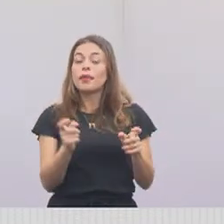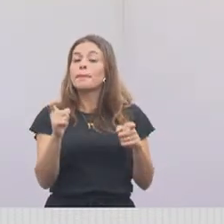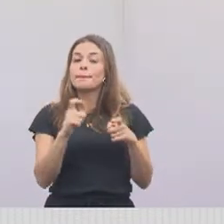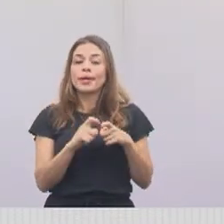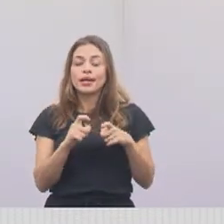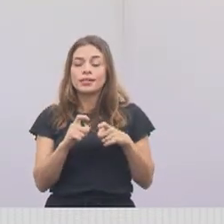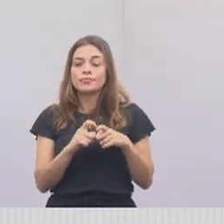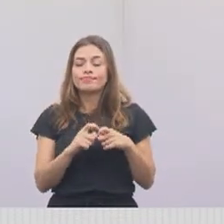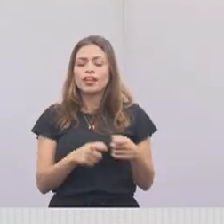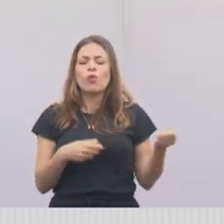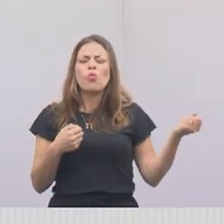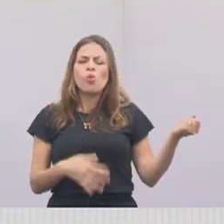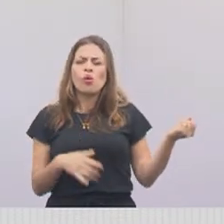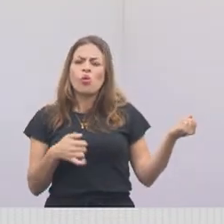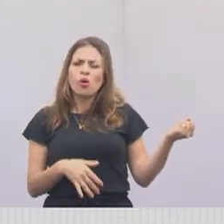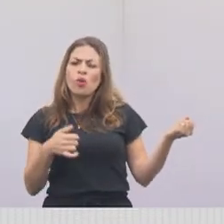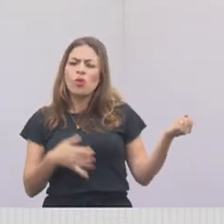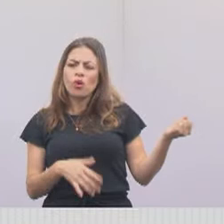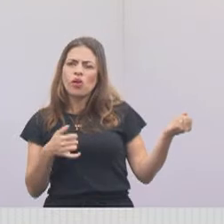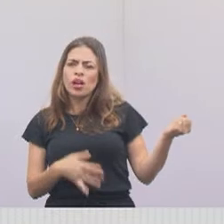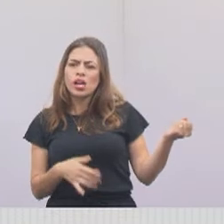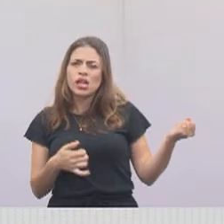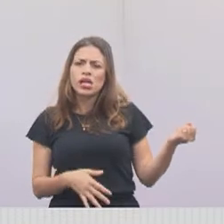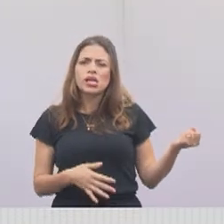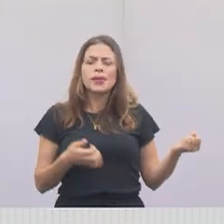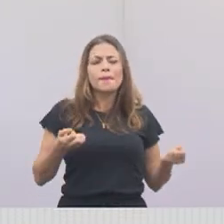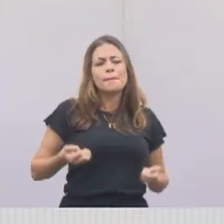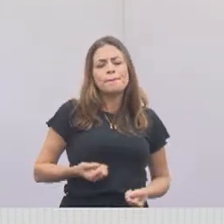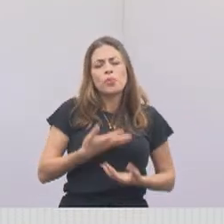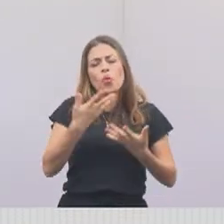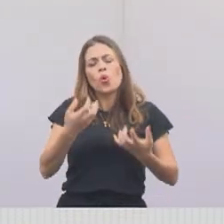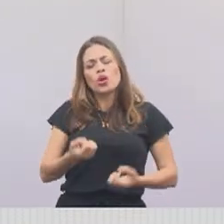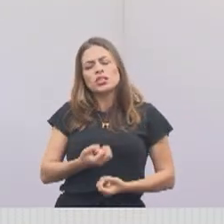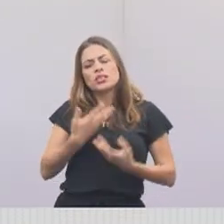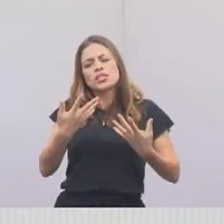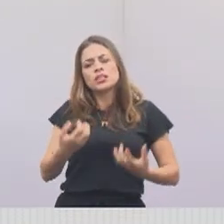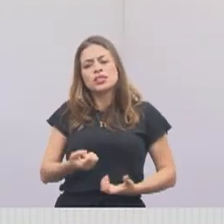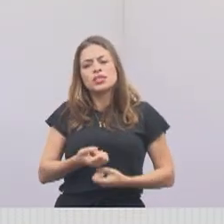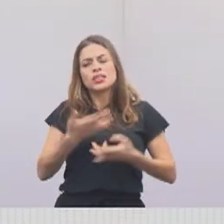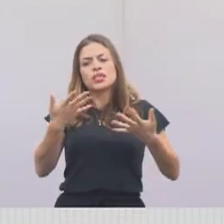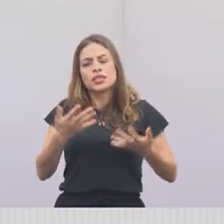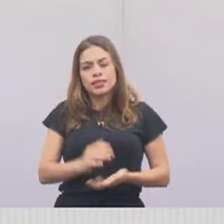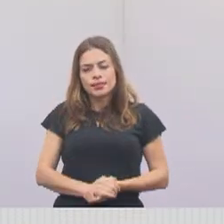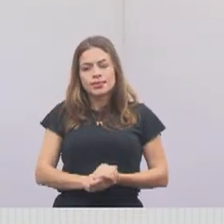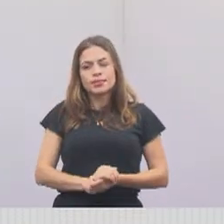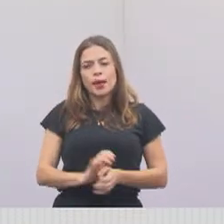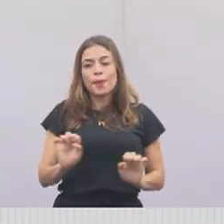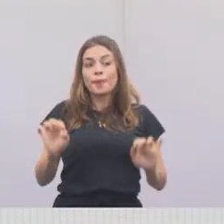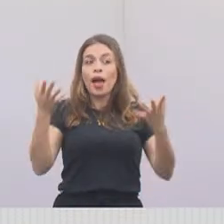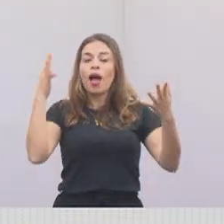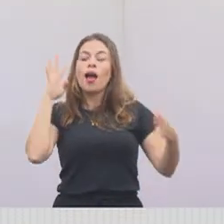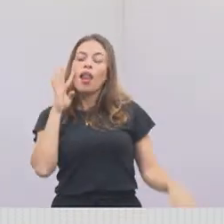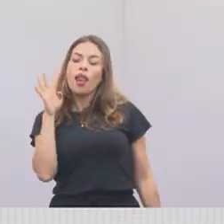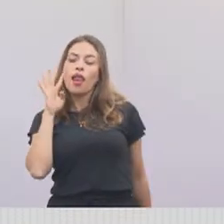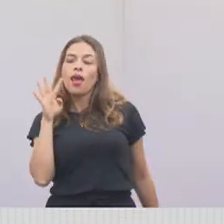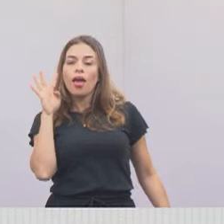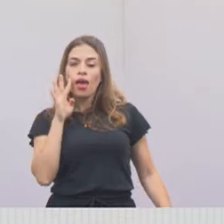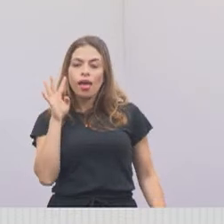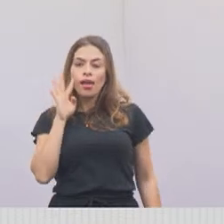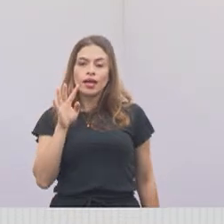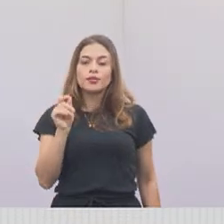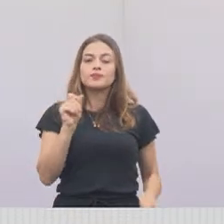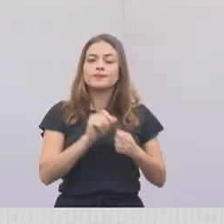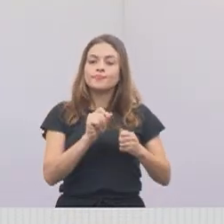Então, rock, vai ter declamação também, poesia. Vai ser um evento muito bacana que a gente vai estar realizando no